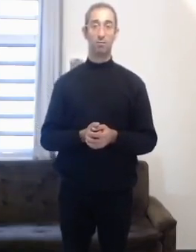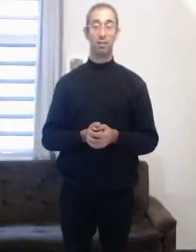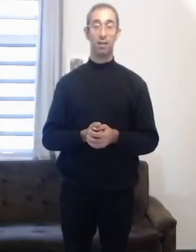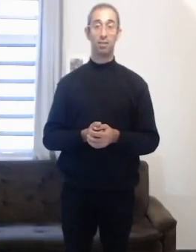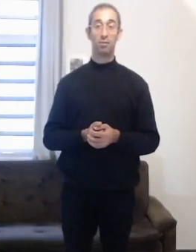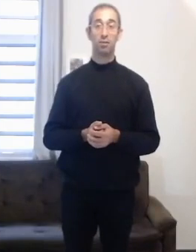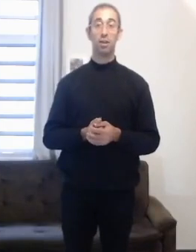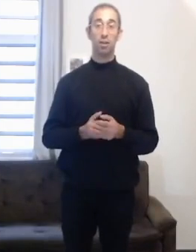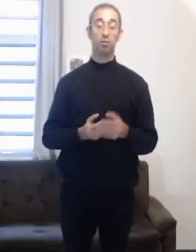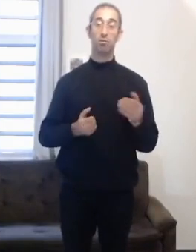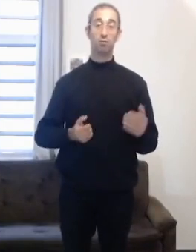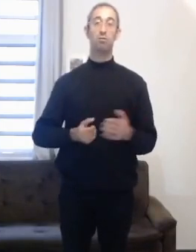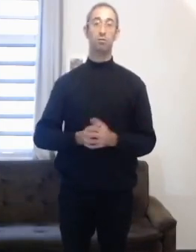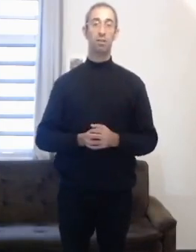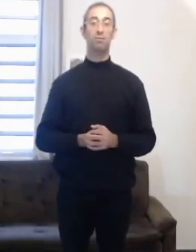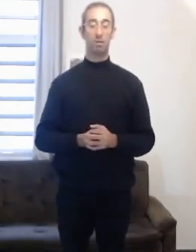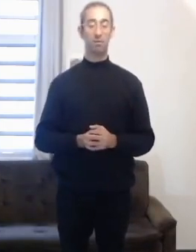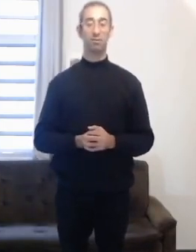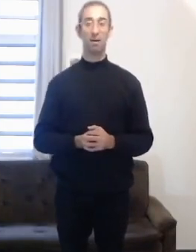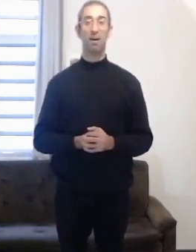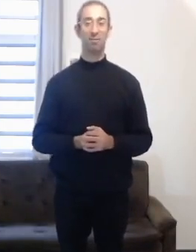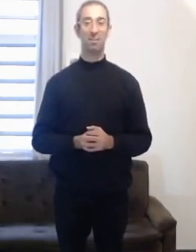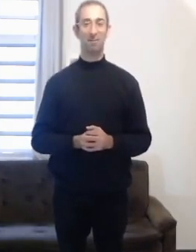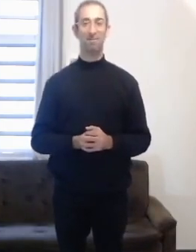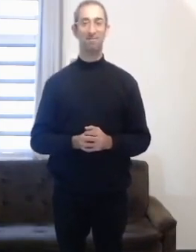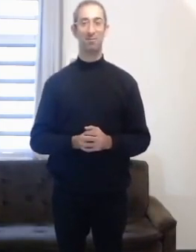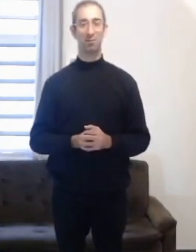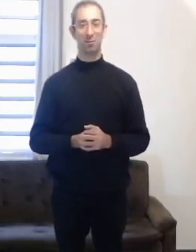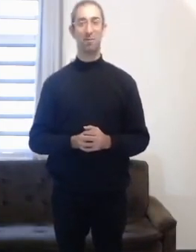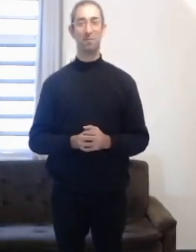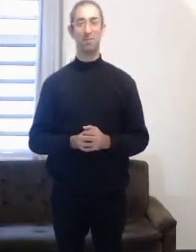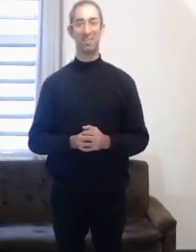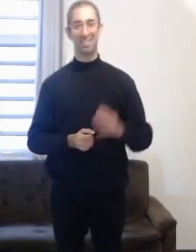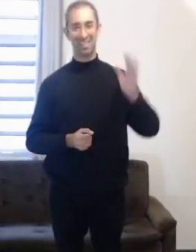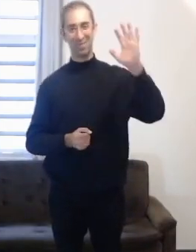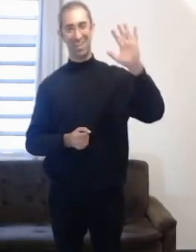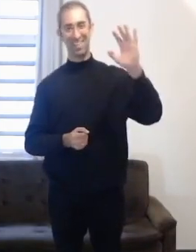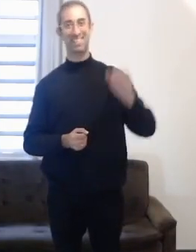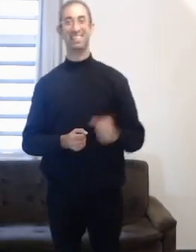considerarem mais conveniente. E nós nos encontramos na próxima aula, tá bom? Tudo de bom para vocês. Até mais.